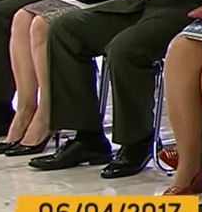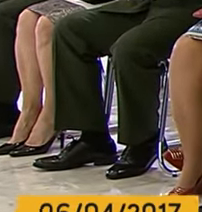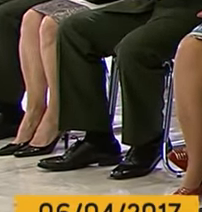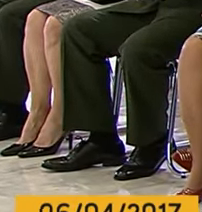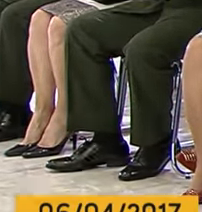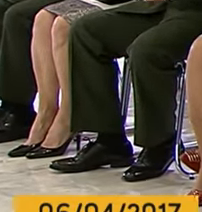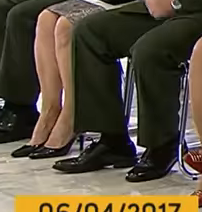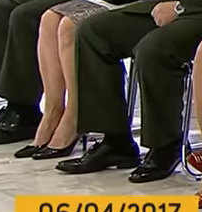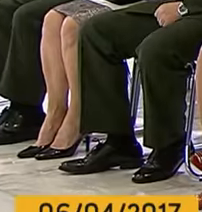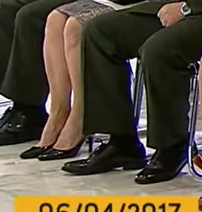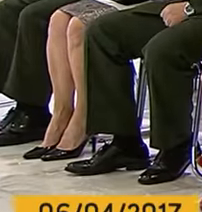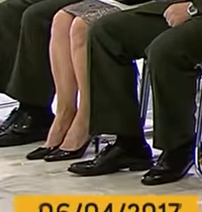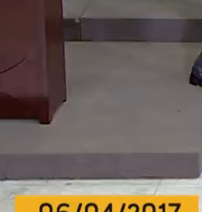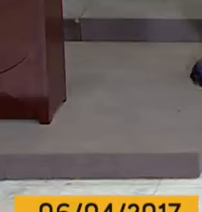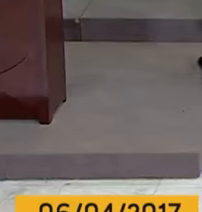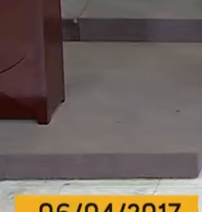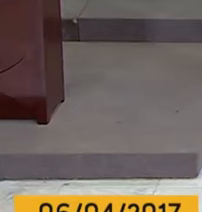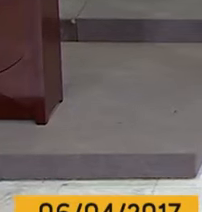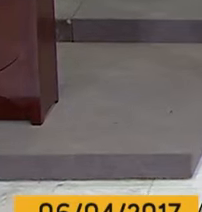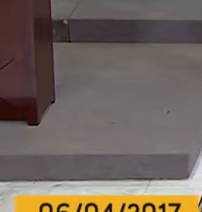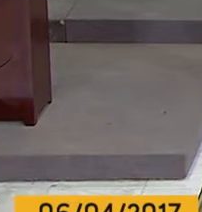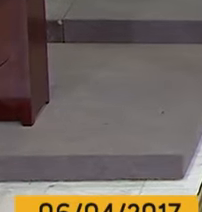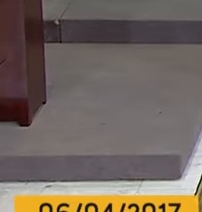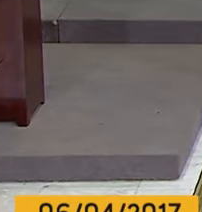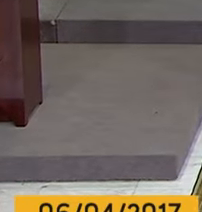Está encerrada esta cerimônia.